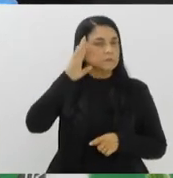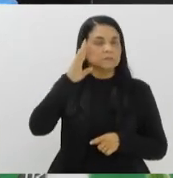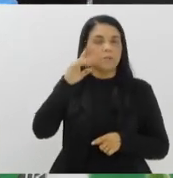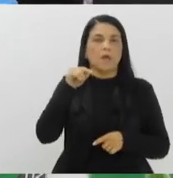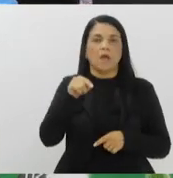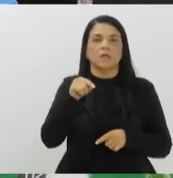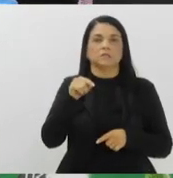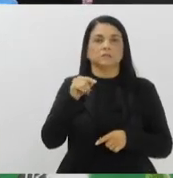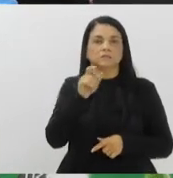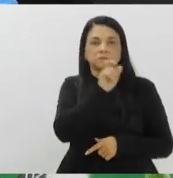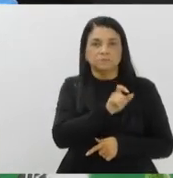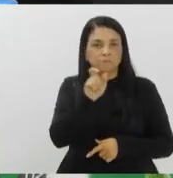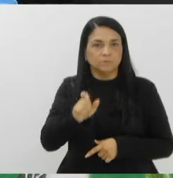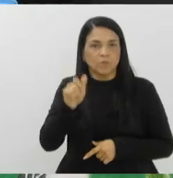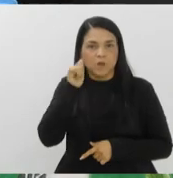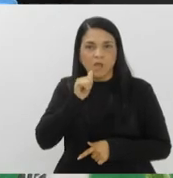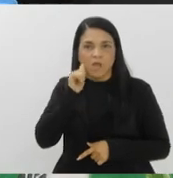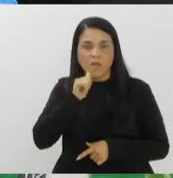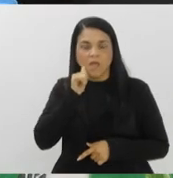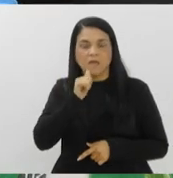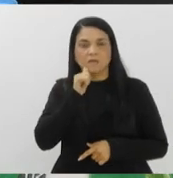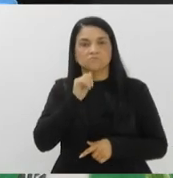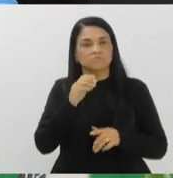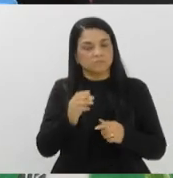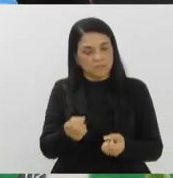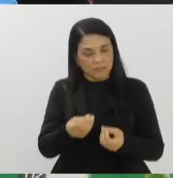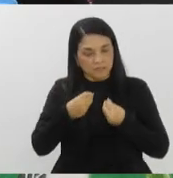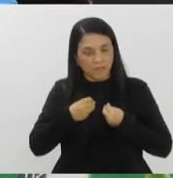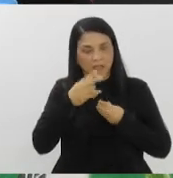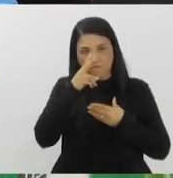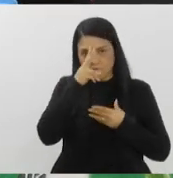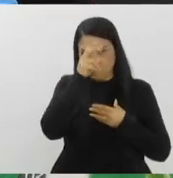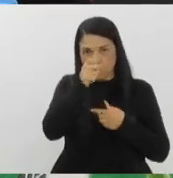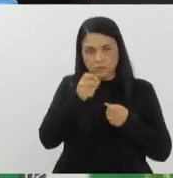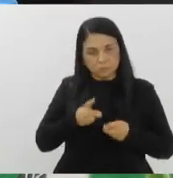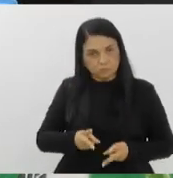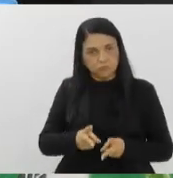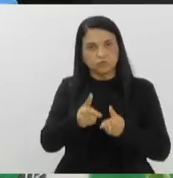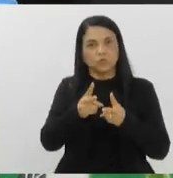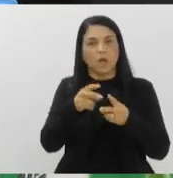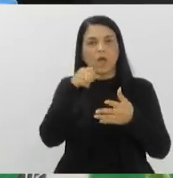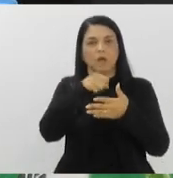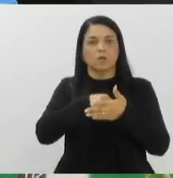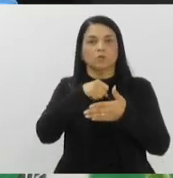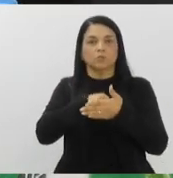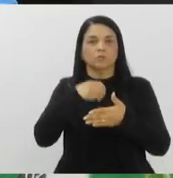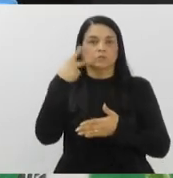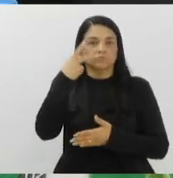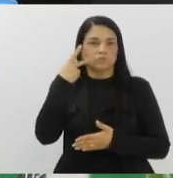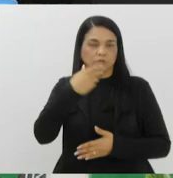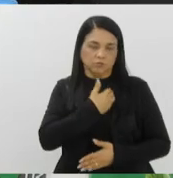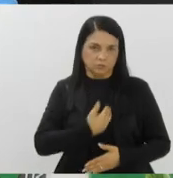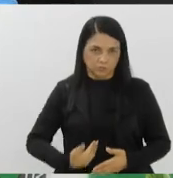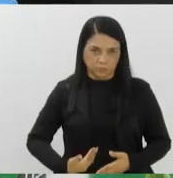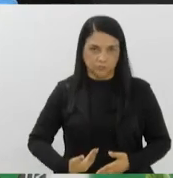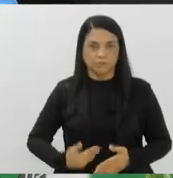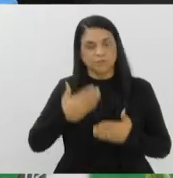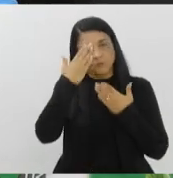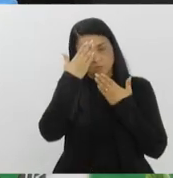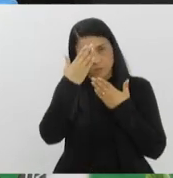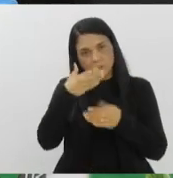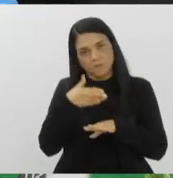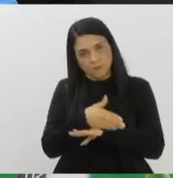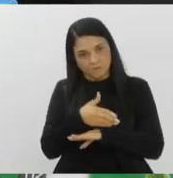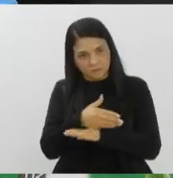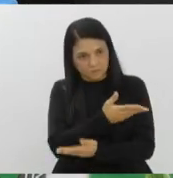que nos dá força para que a gente siga em frente na luta por políticas públicas. Então, muito obrigada pela presença